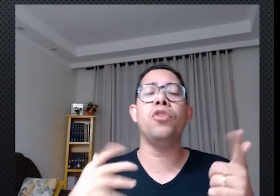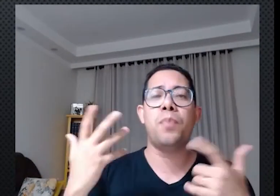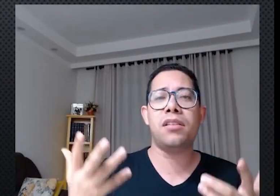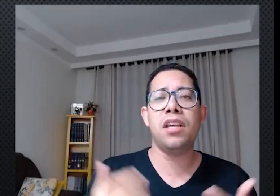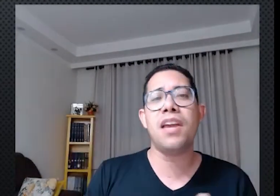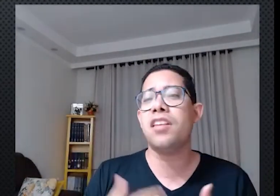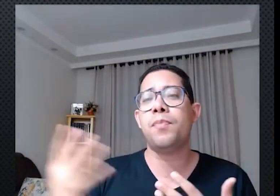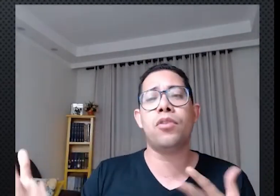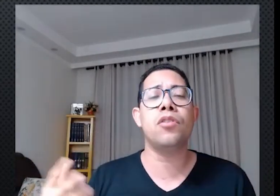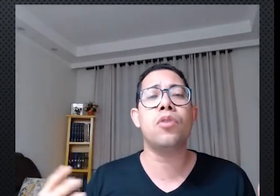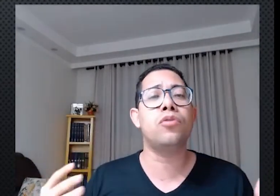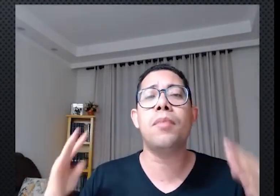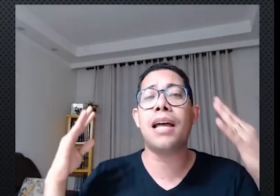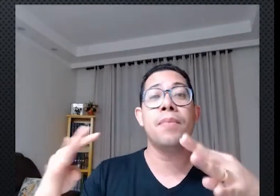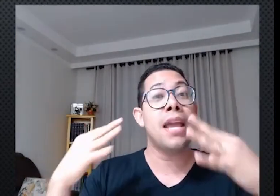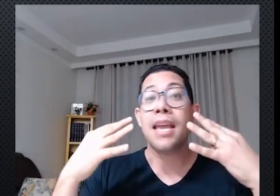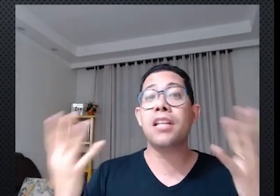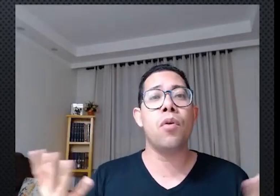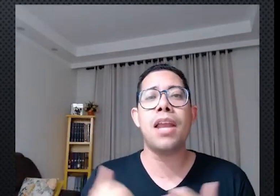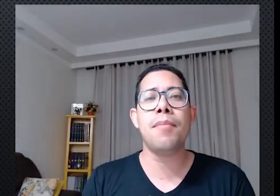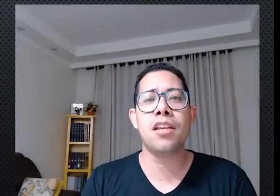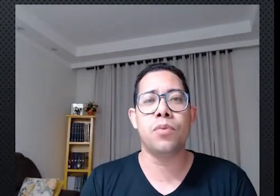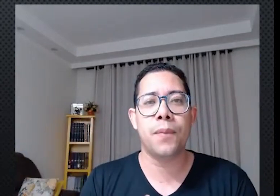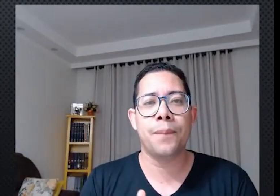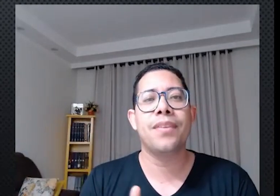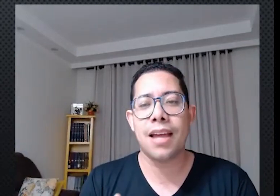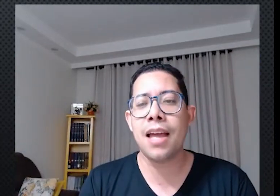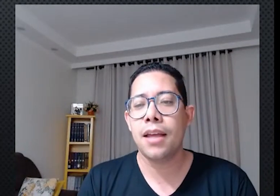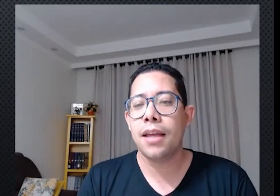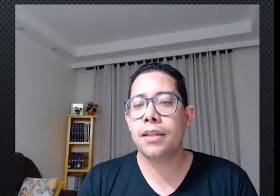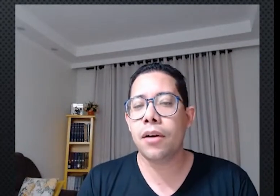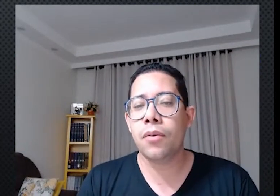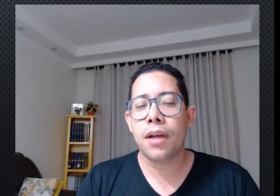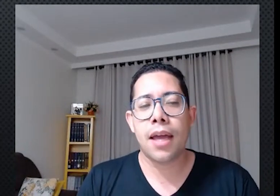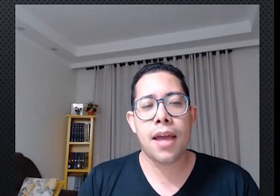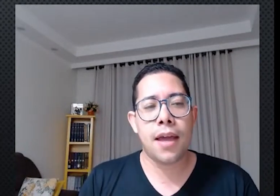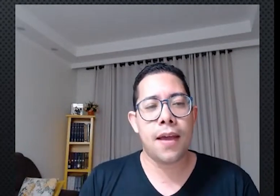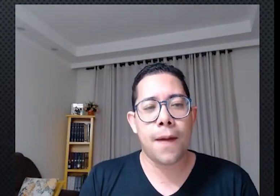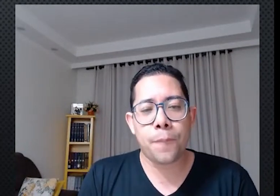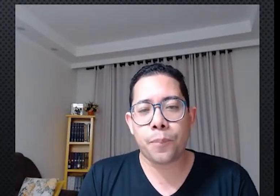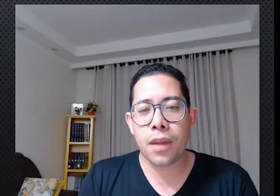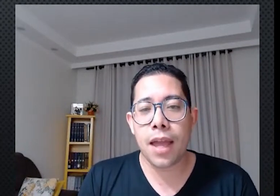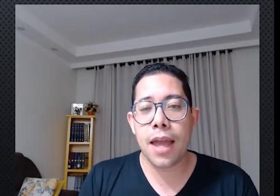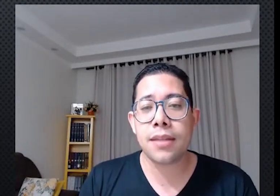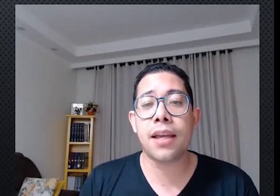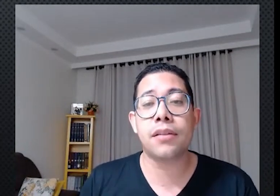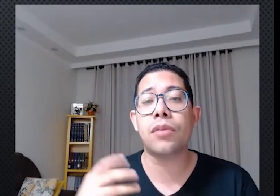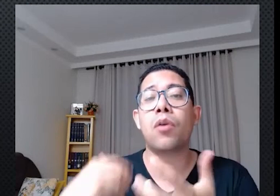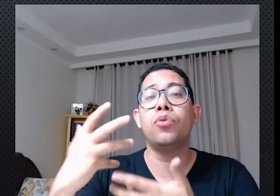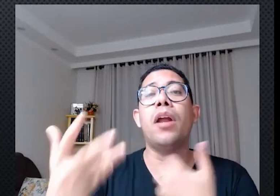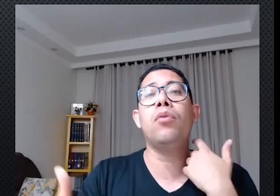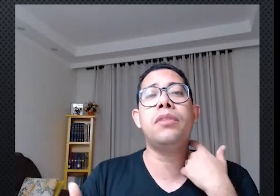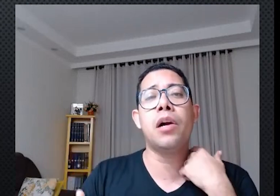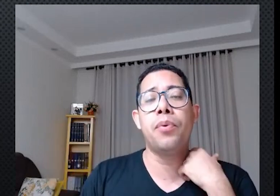visual, muito expressiva, e às vezes as pessoas não estão acostumadas e elas vão olhar mesmo, tá? Então, essa questão